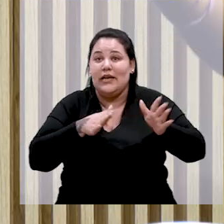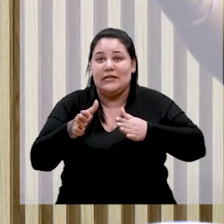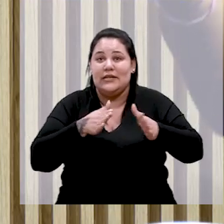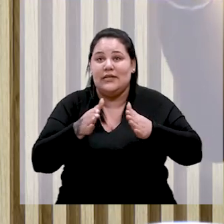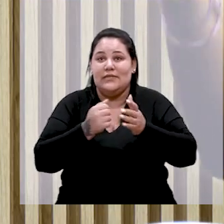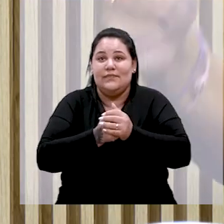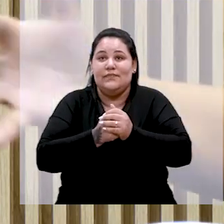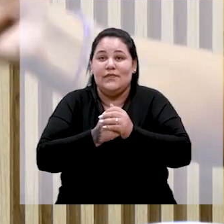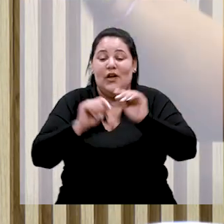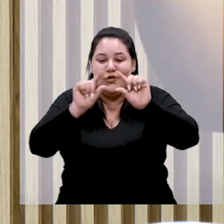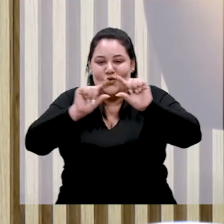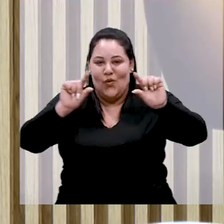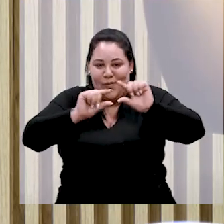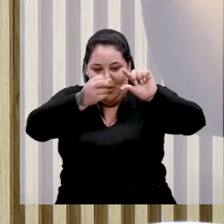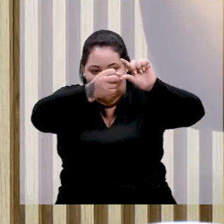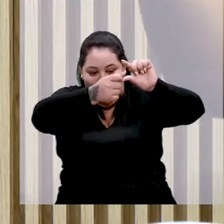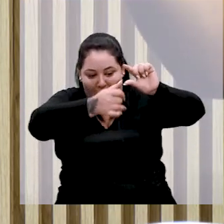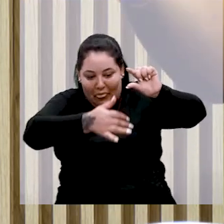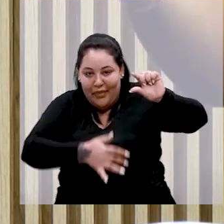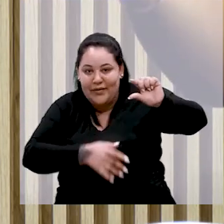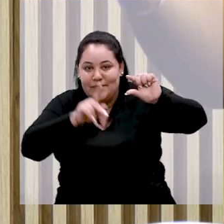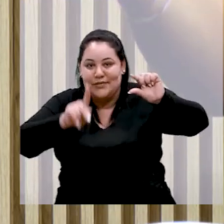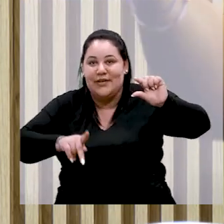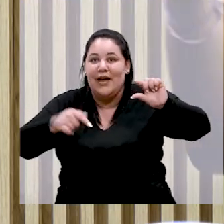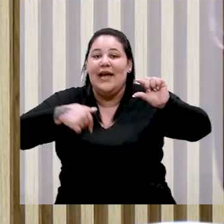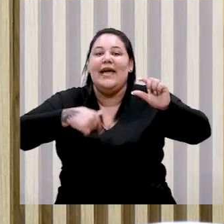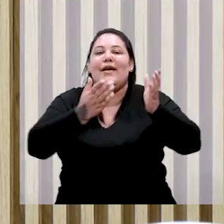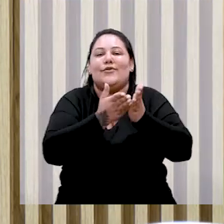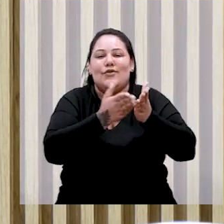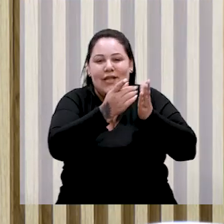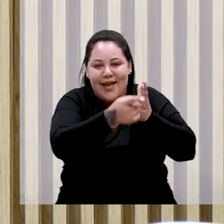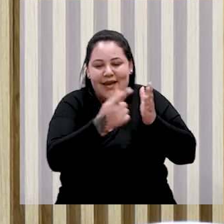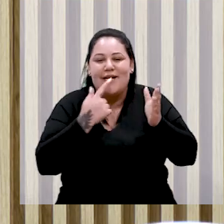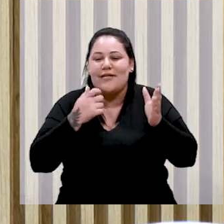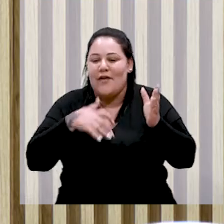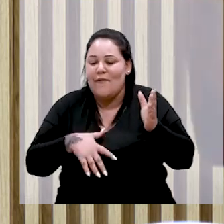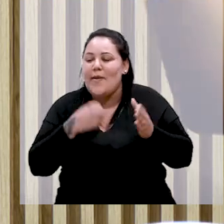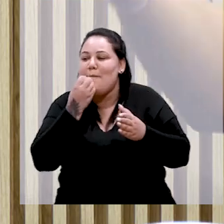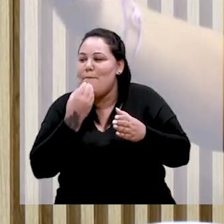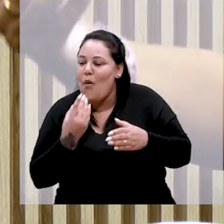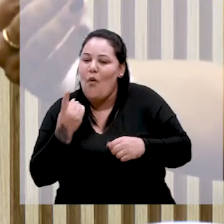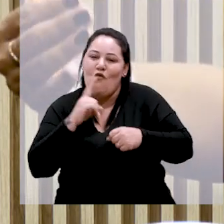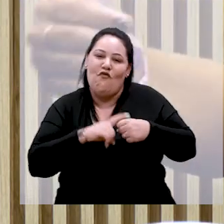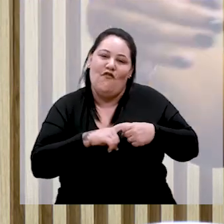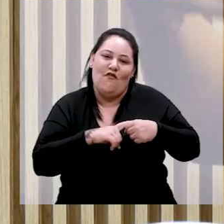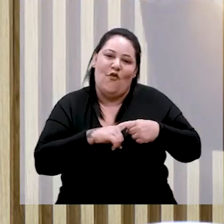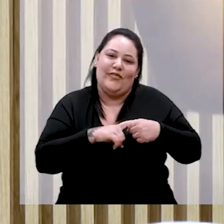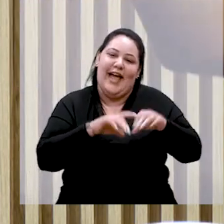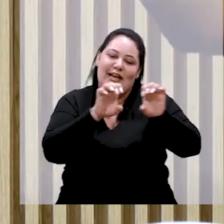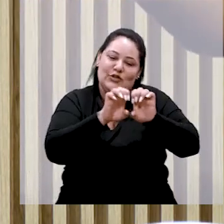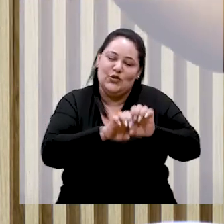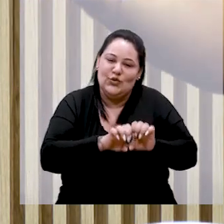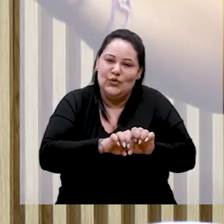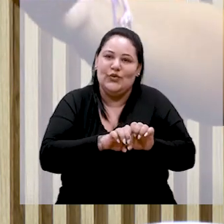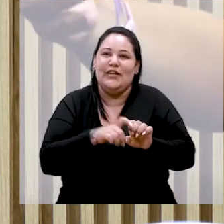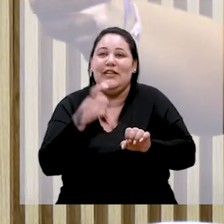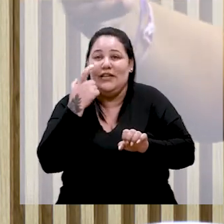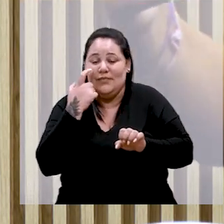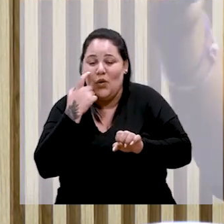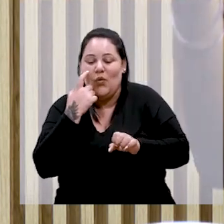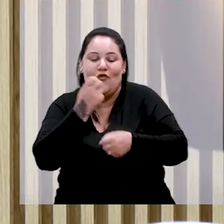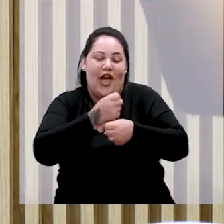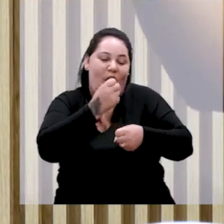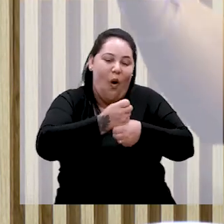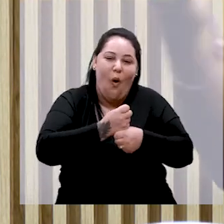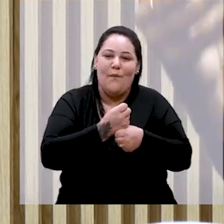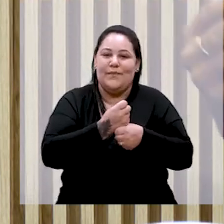esse vídeo, eu assisti. Os comentários das pessoas são nesse sentido. Eu estudei nessa escola. Que bom ver o Cristóvão daquele tamanho que ele já